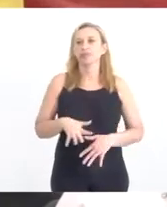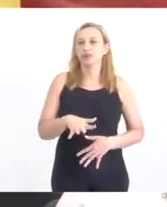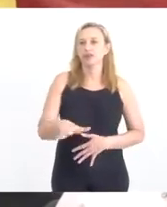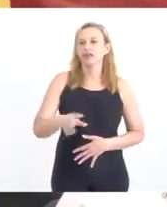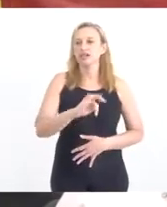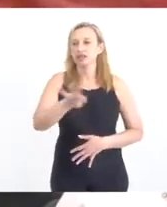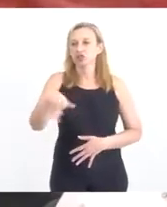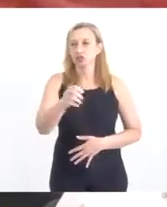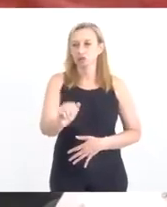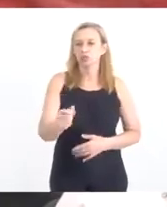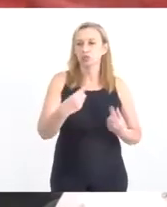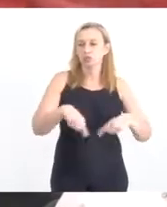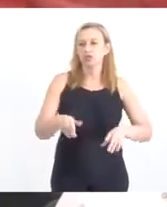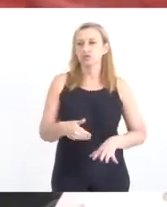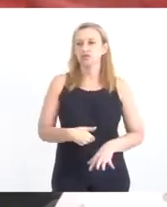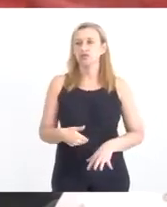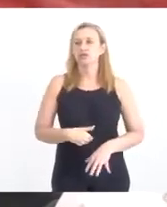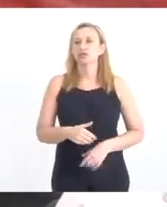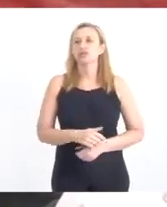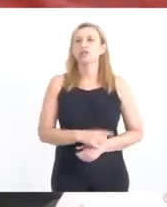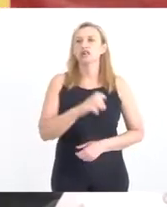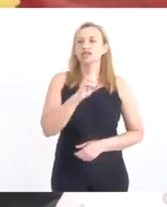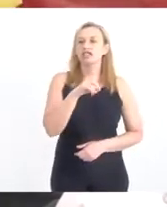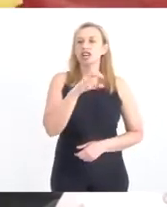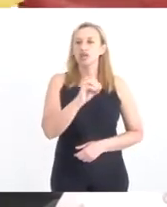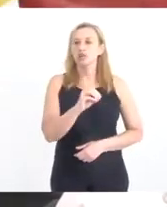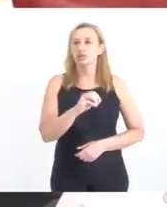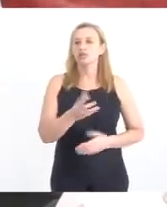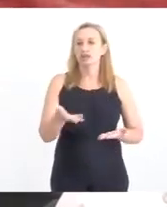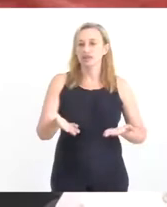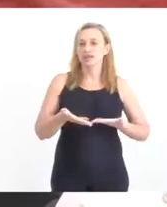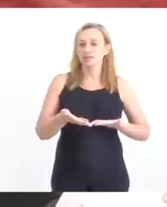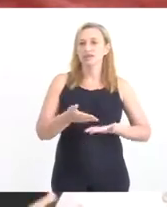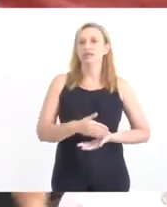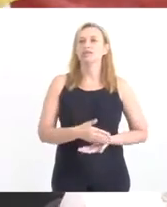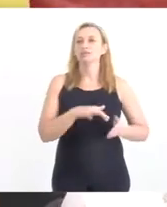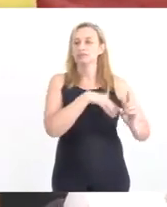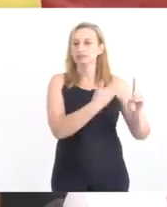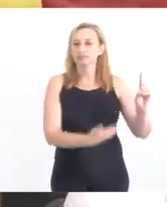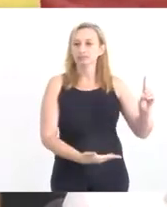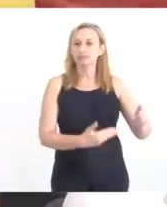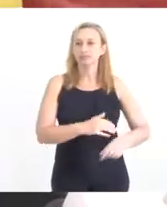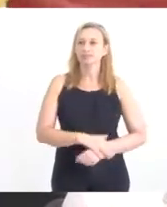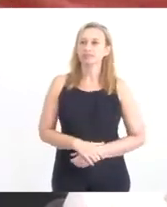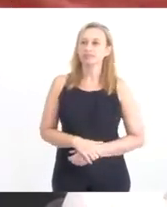favelas da Tijuca lutando contra fome é o Diego que vai receber a homenagem